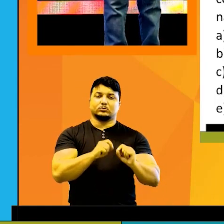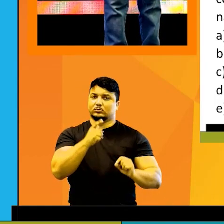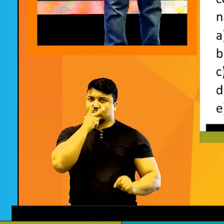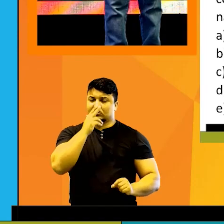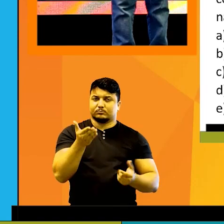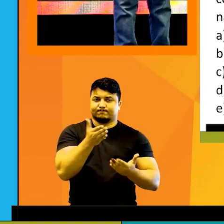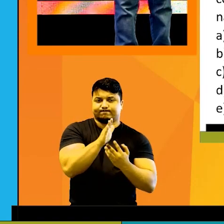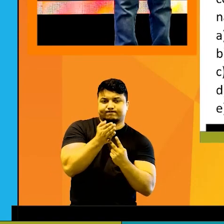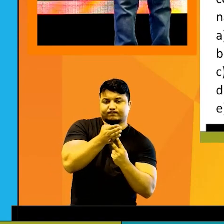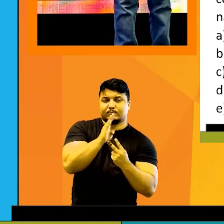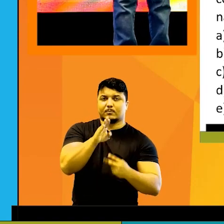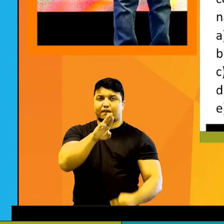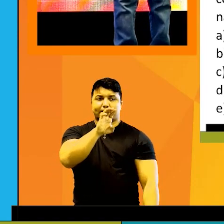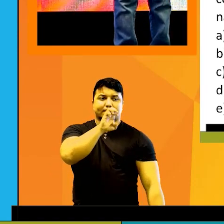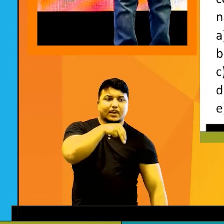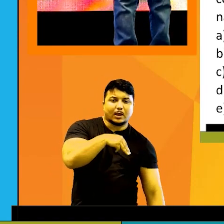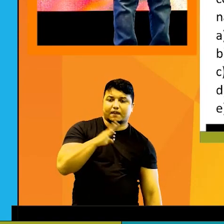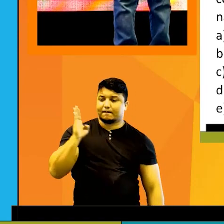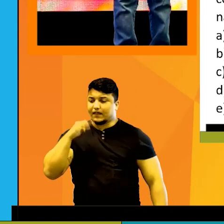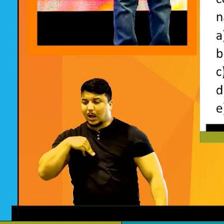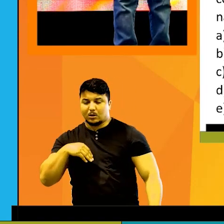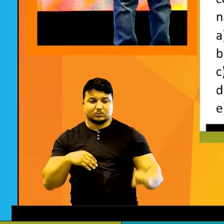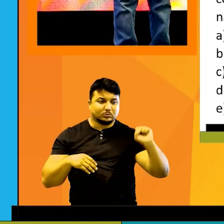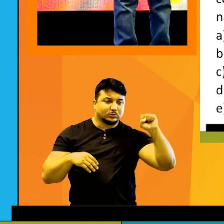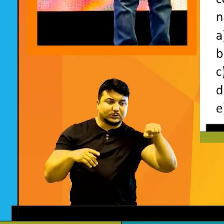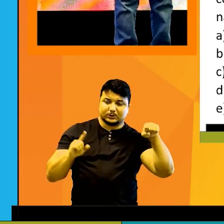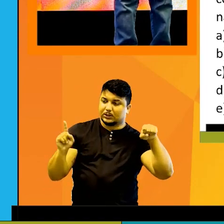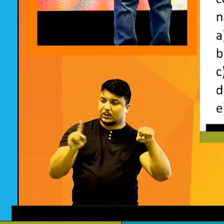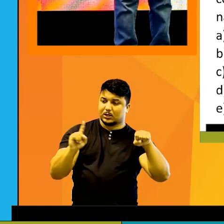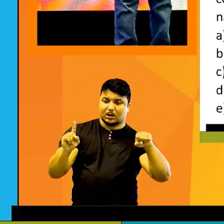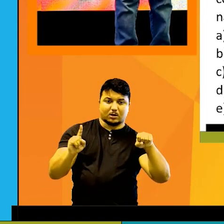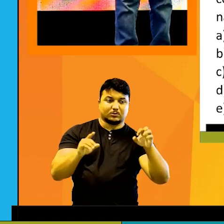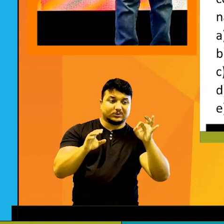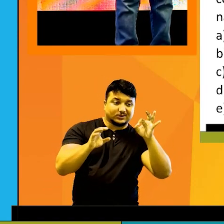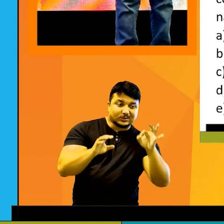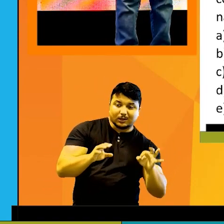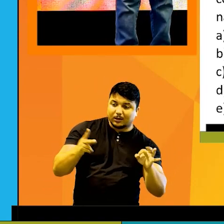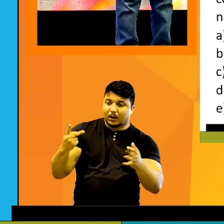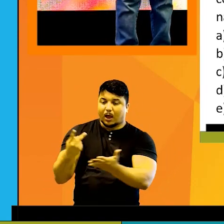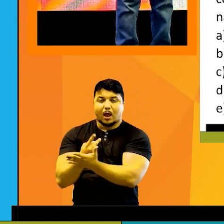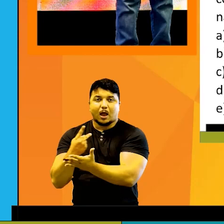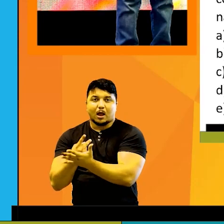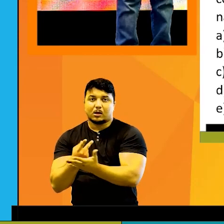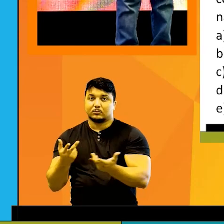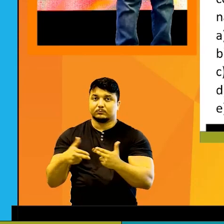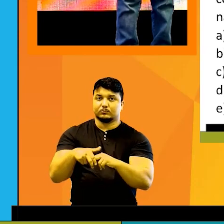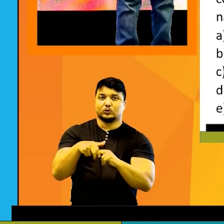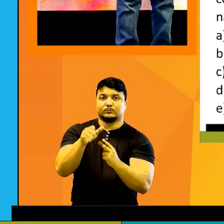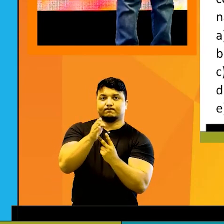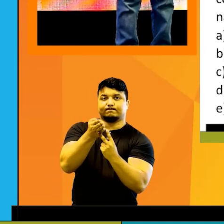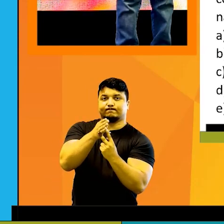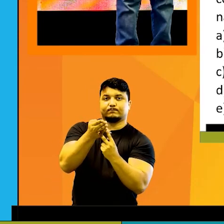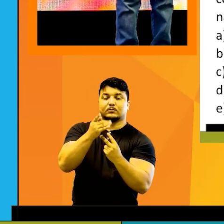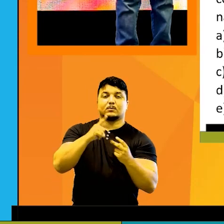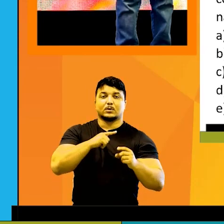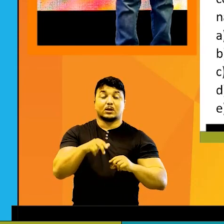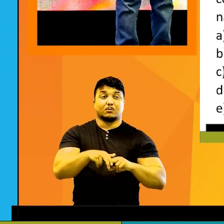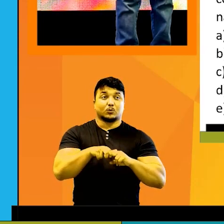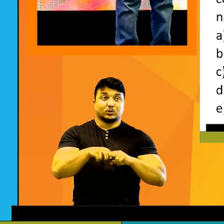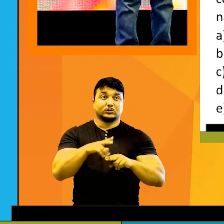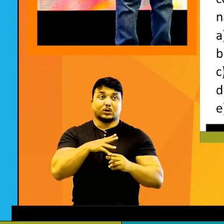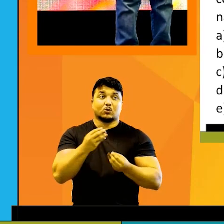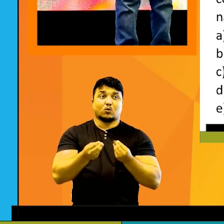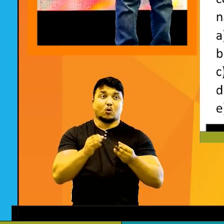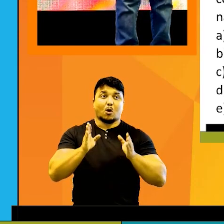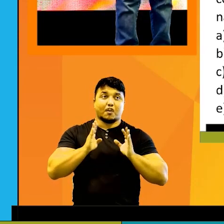entre o bem e o mal, entre o sim e o não, né, entre o certo e o errado, em se tratando de atitudes, de